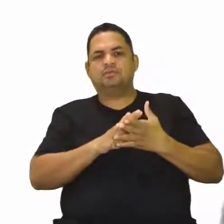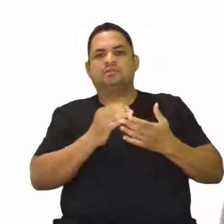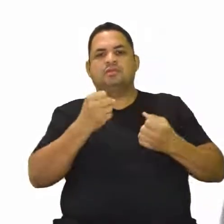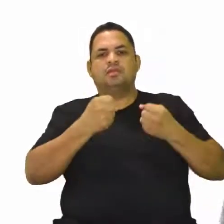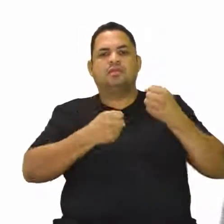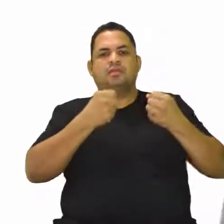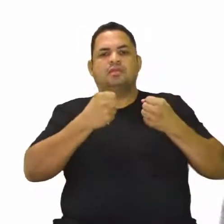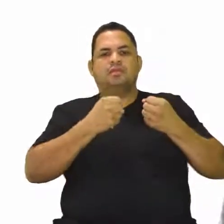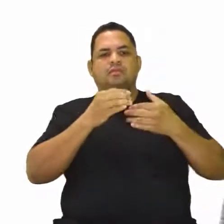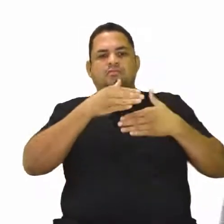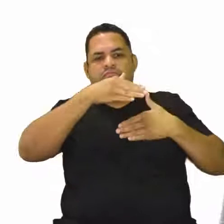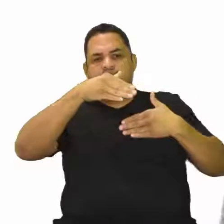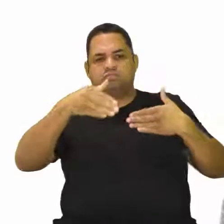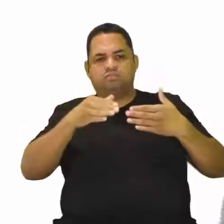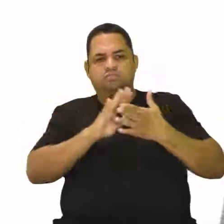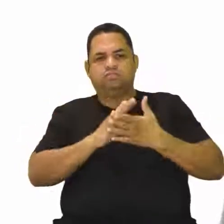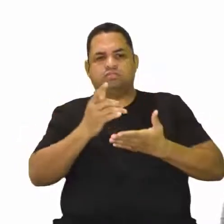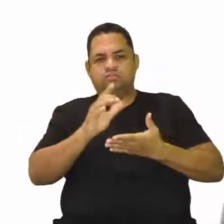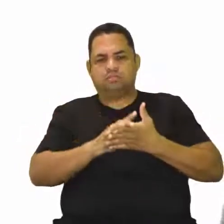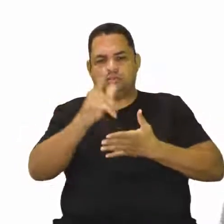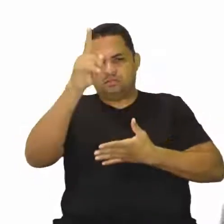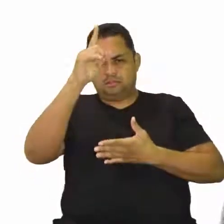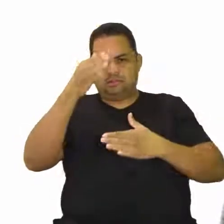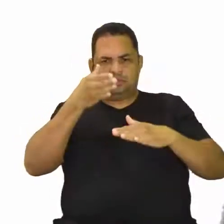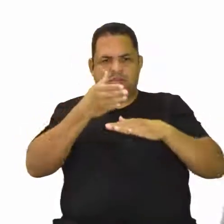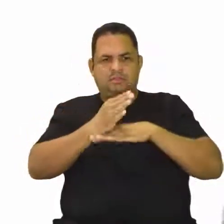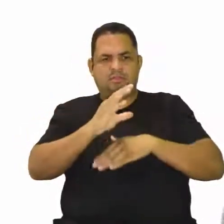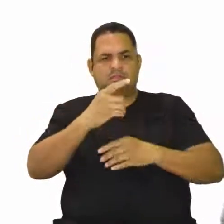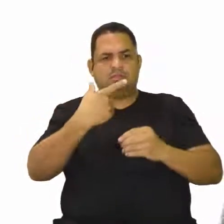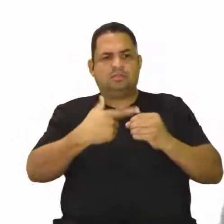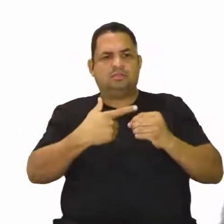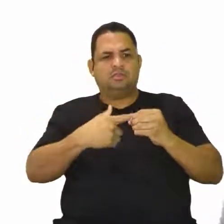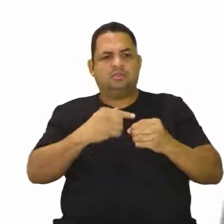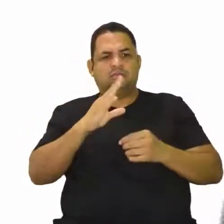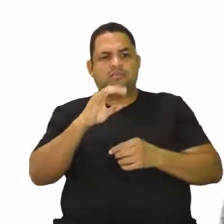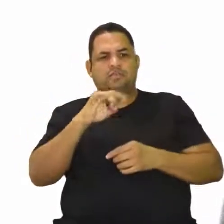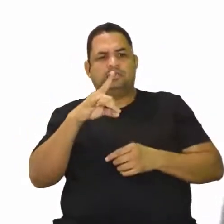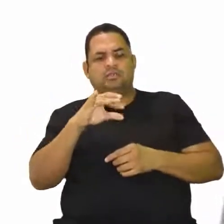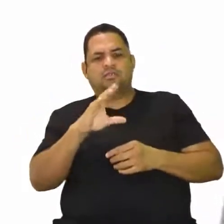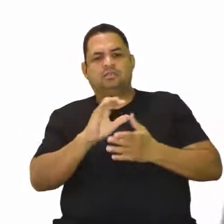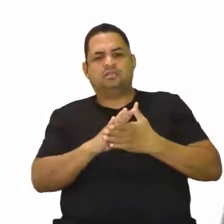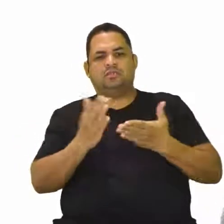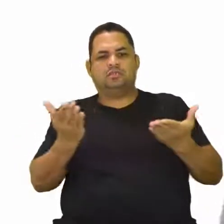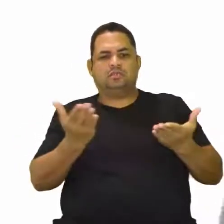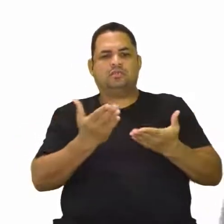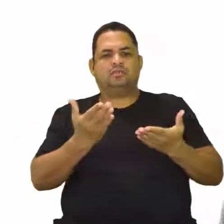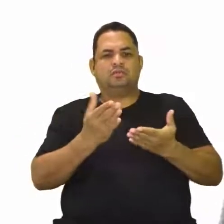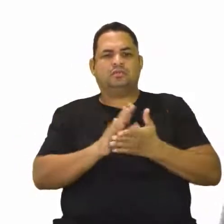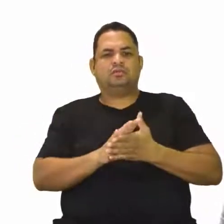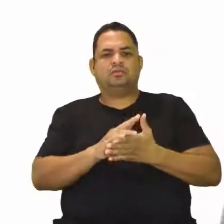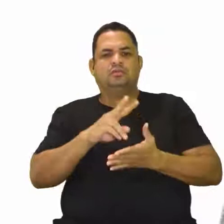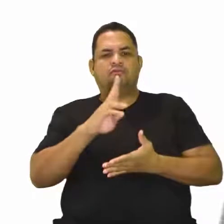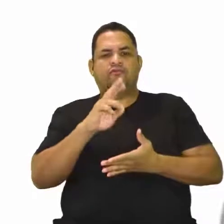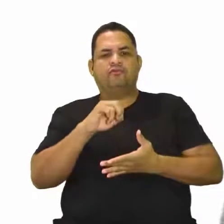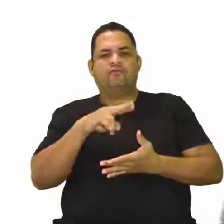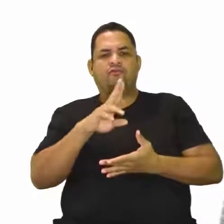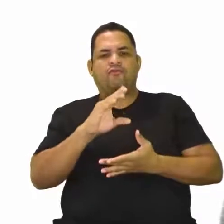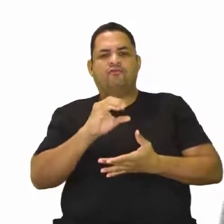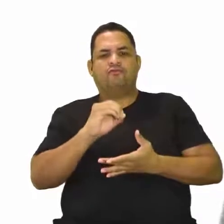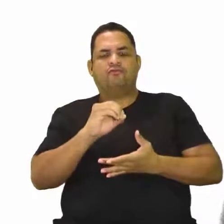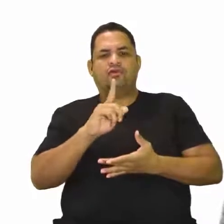dado do exército alemão em Flávio na cidade de Stalingrado hoje atual